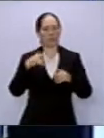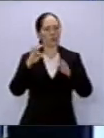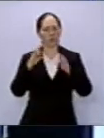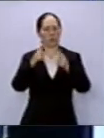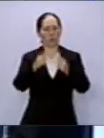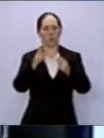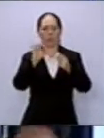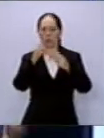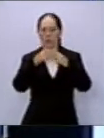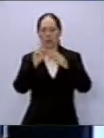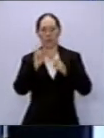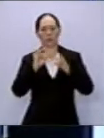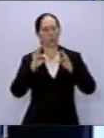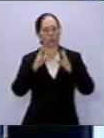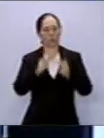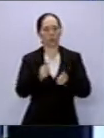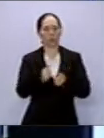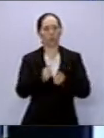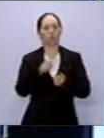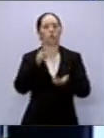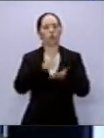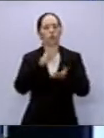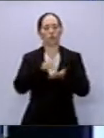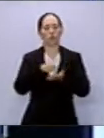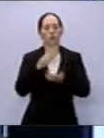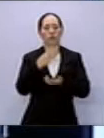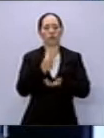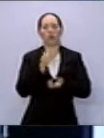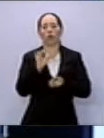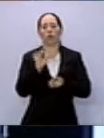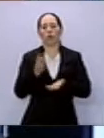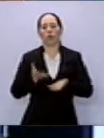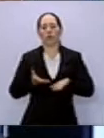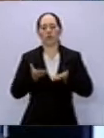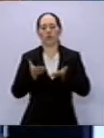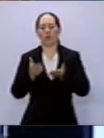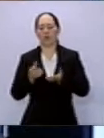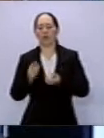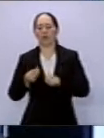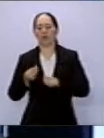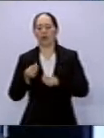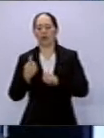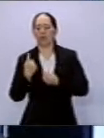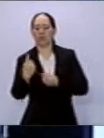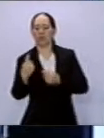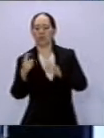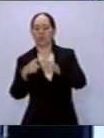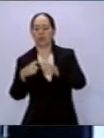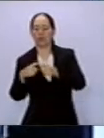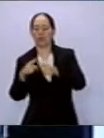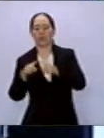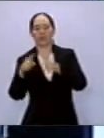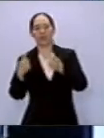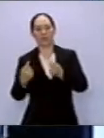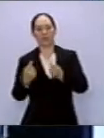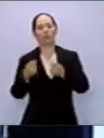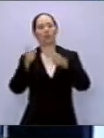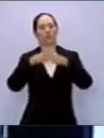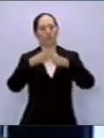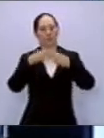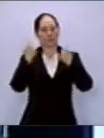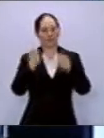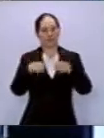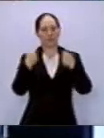é verdade que não adianta apenas você disponibilizar por uma família um médico se você não tiver condições que os